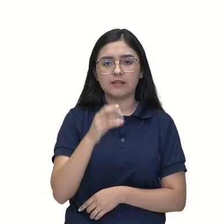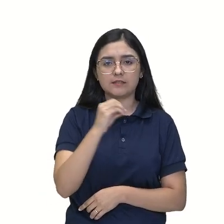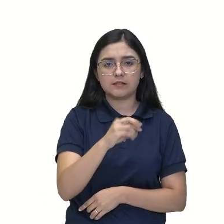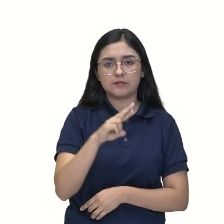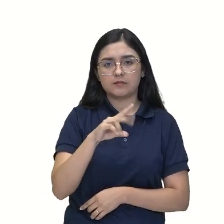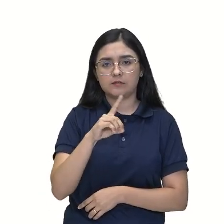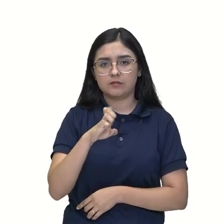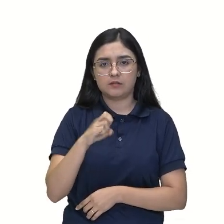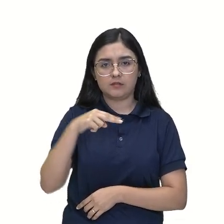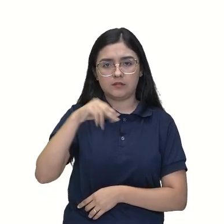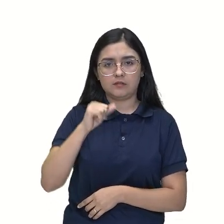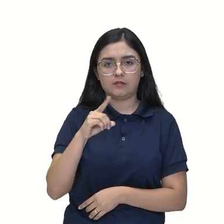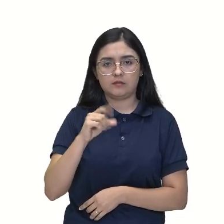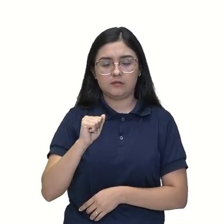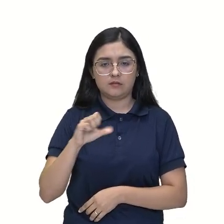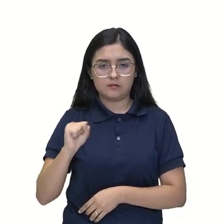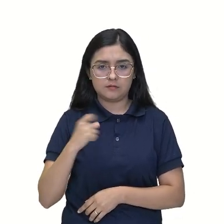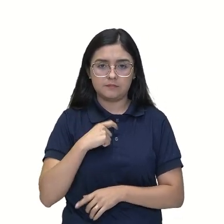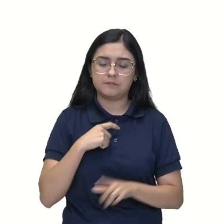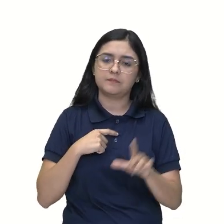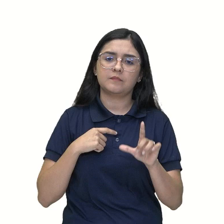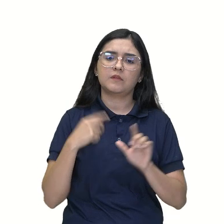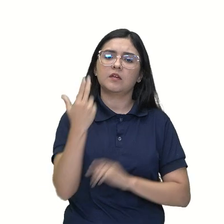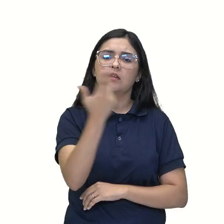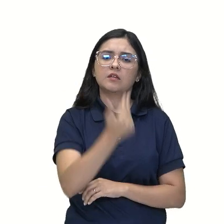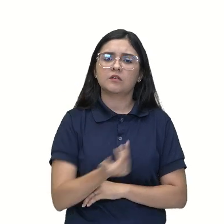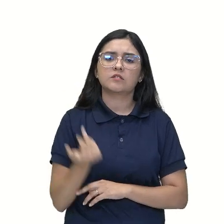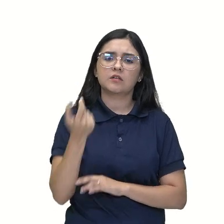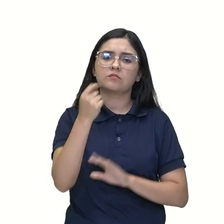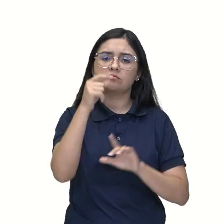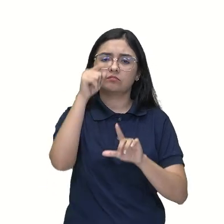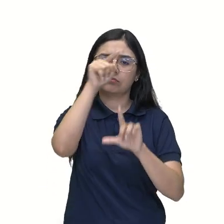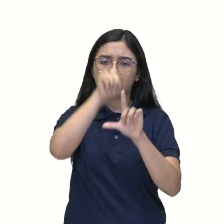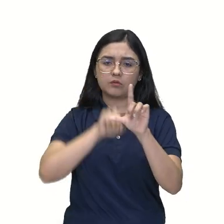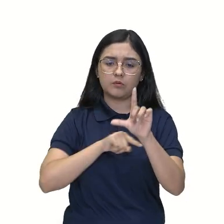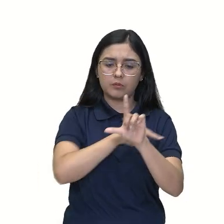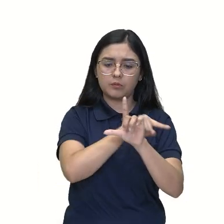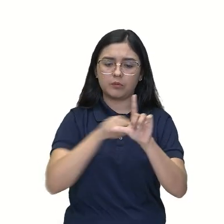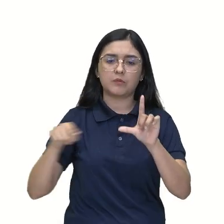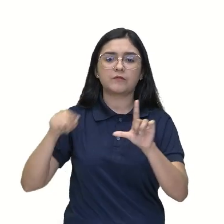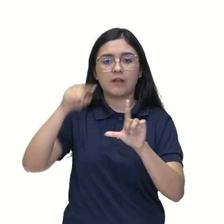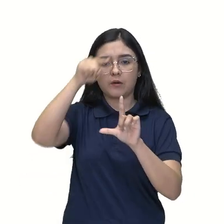esse meu gráfico que eu desenhei para vocês aqui, a gente vai fazer isso aqui, ó.